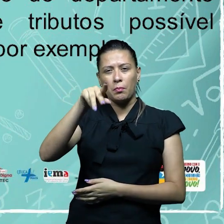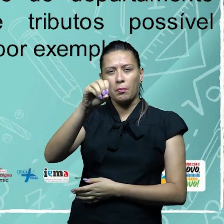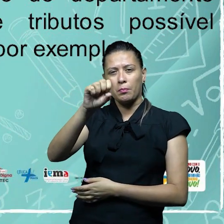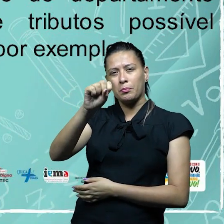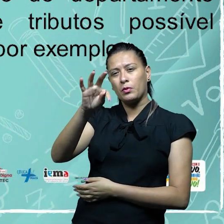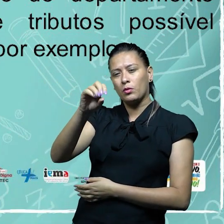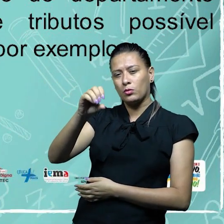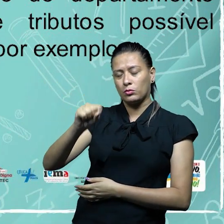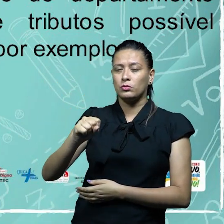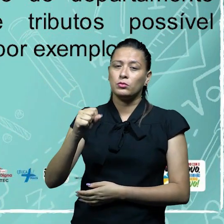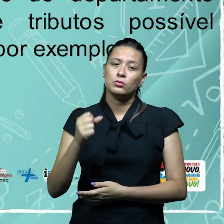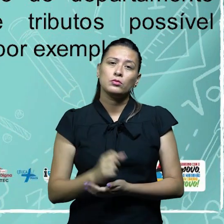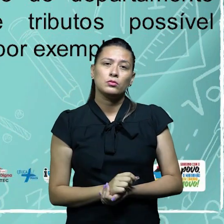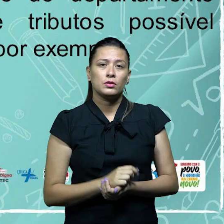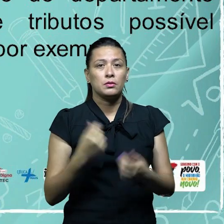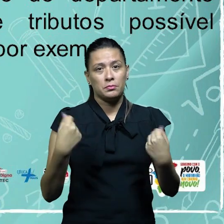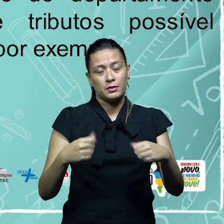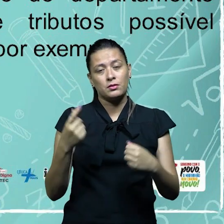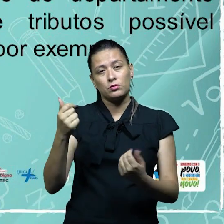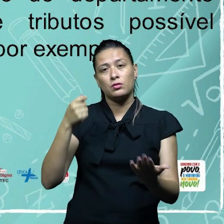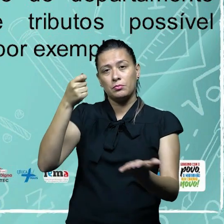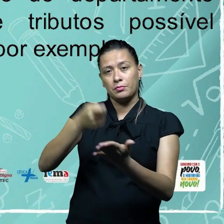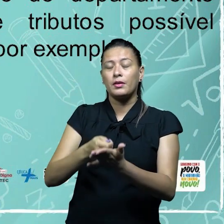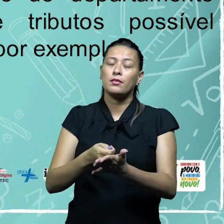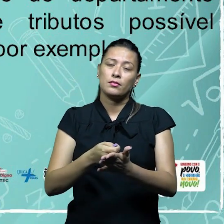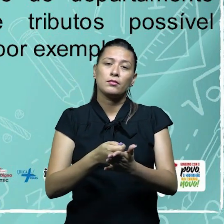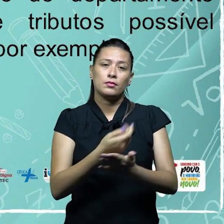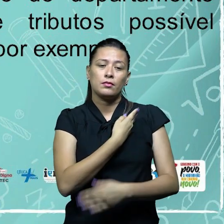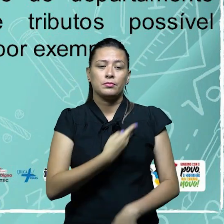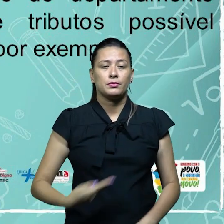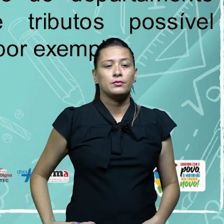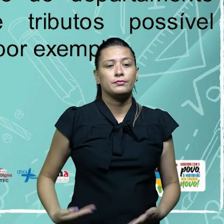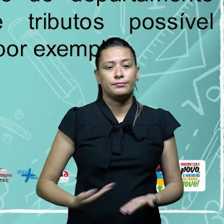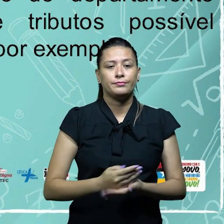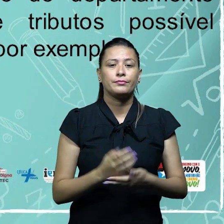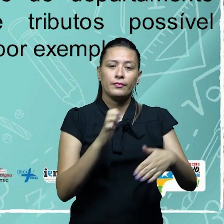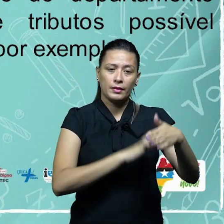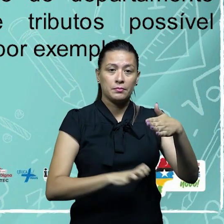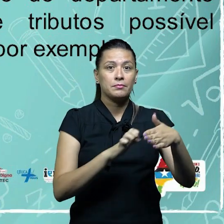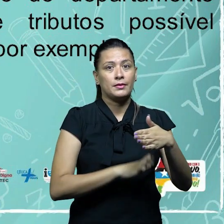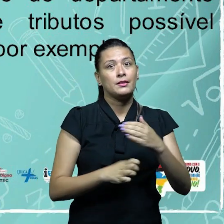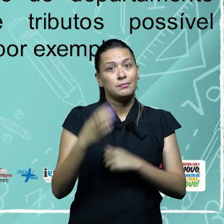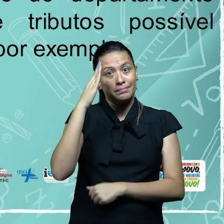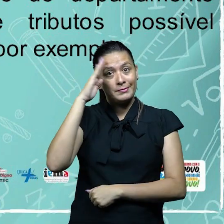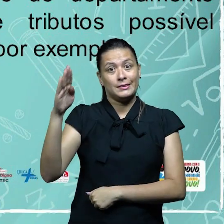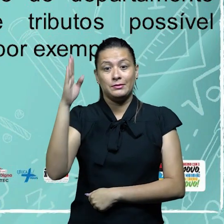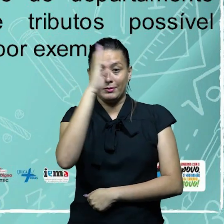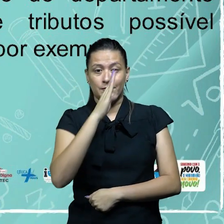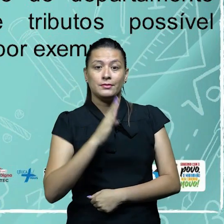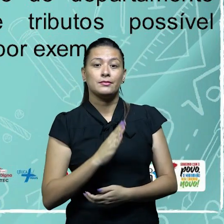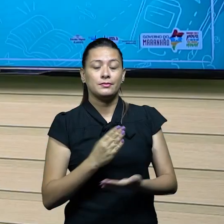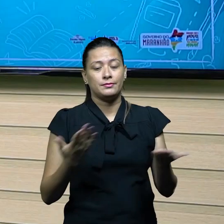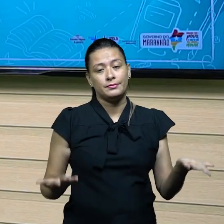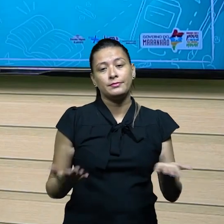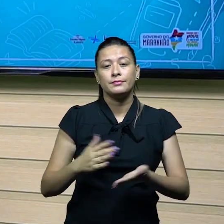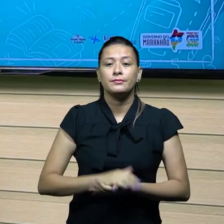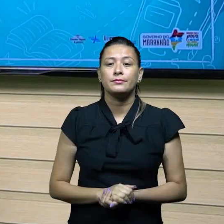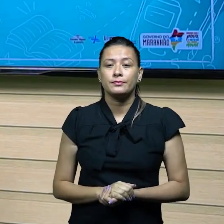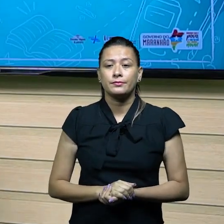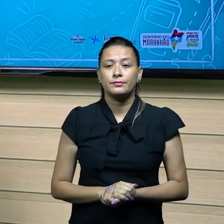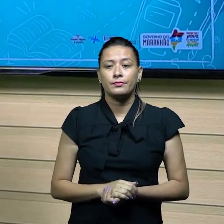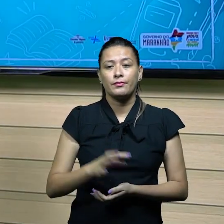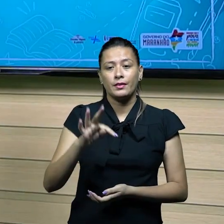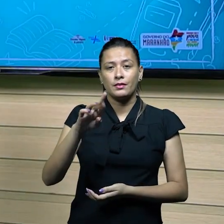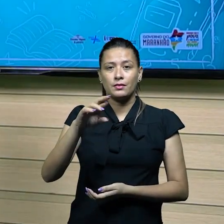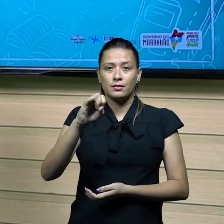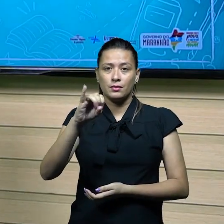ok? Empresas, principalmente brasileiras, que é a nossa situação, nossa realidade, lidam com tributos e impostos o tempo inteiro. Tudo que nós